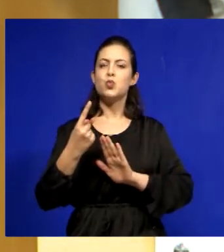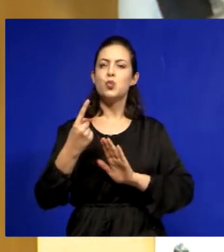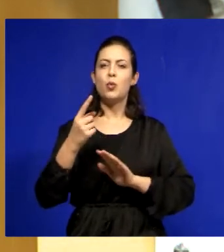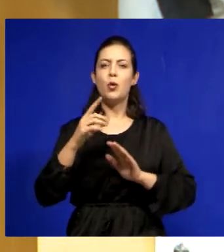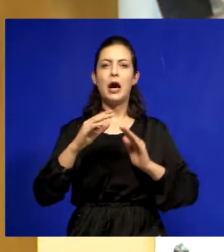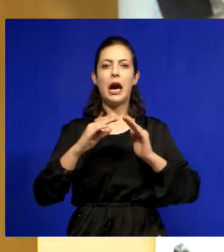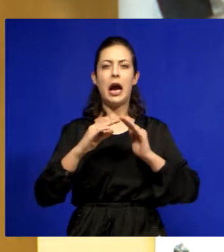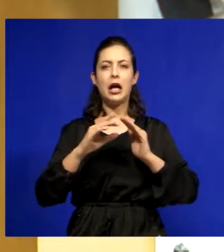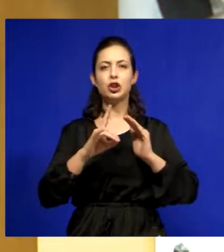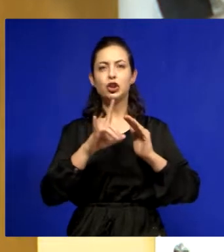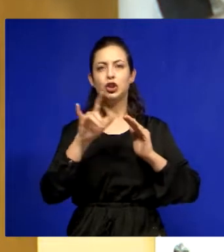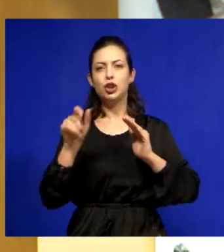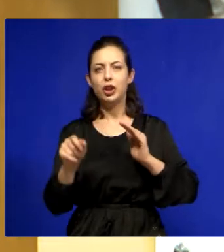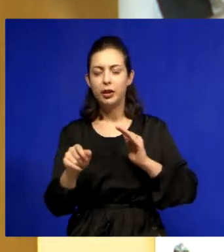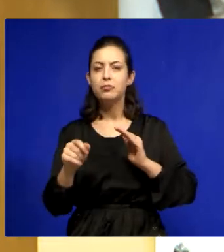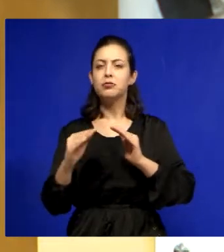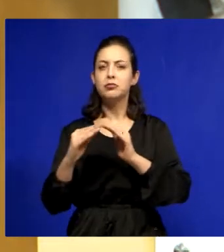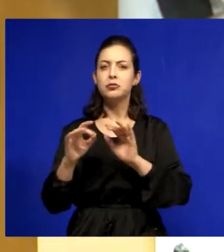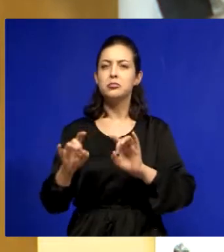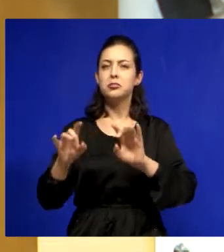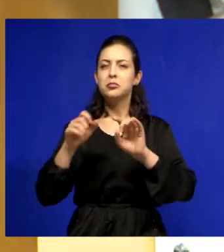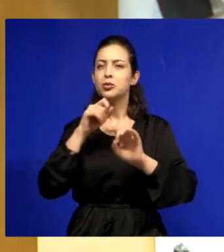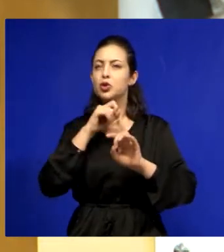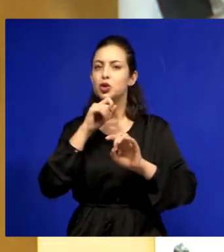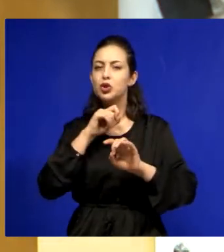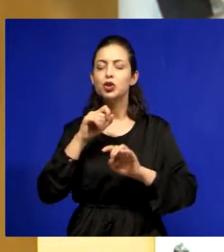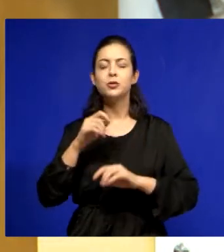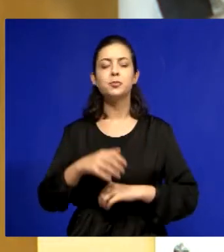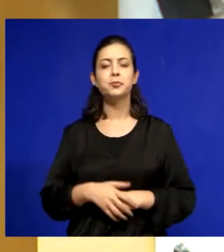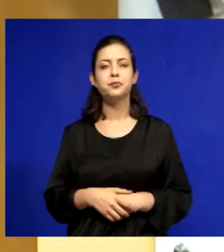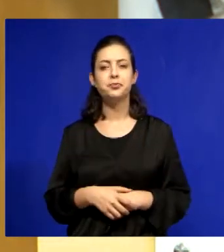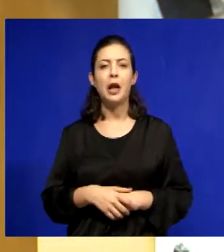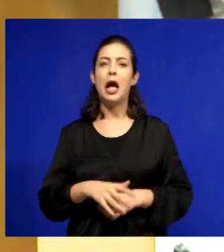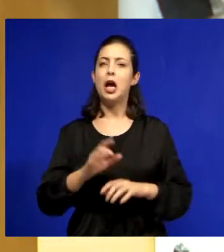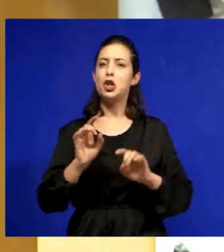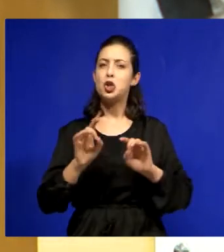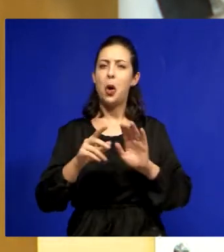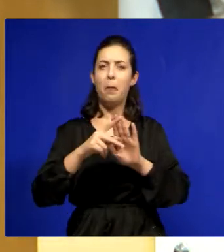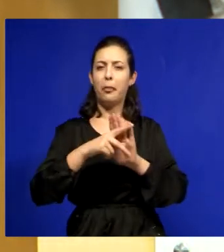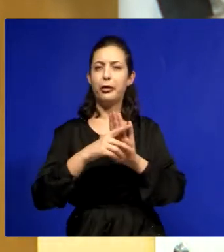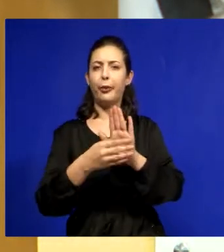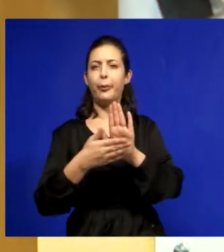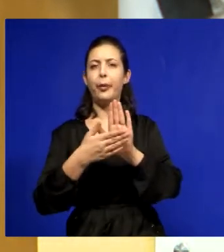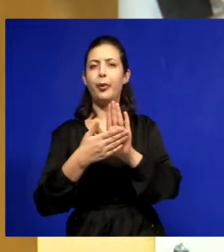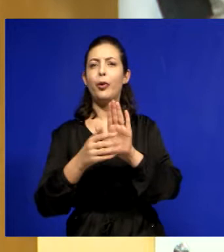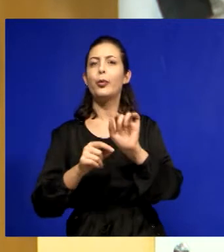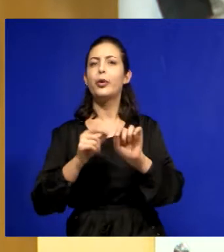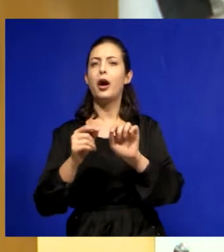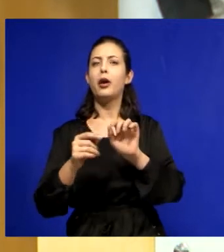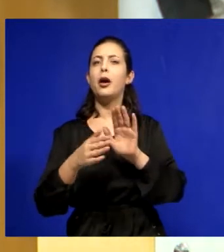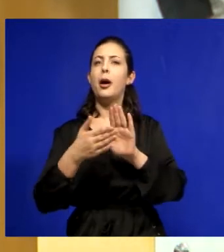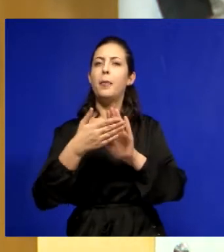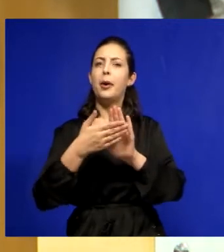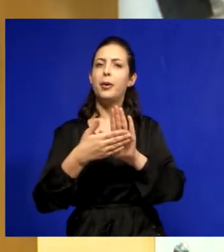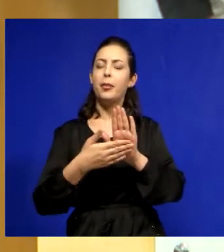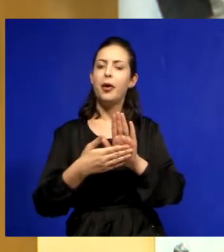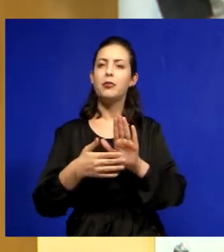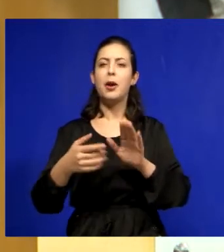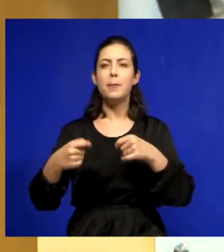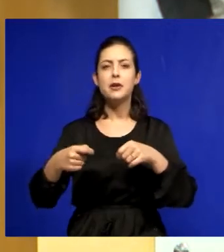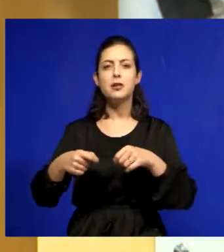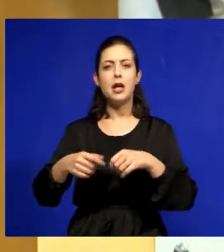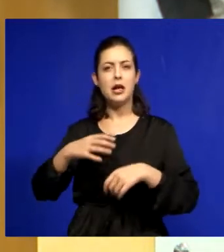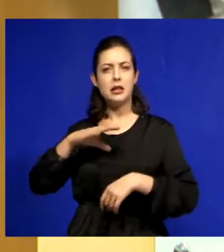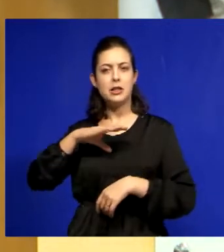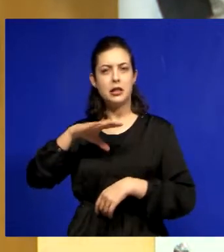município mas que ainda não saiu do papel nós estamos propondo que o município invista mais na